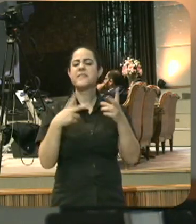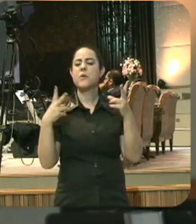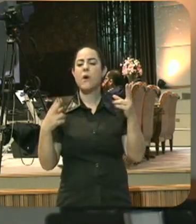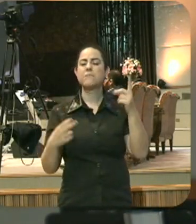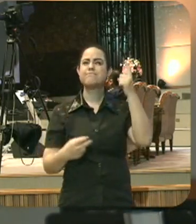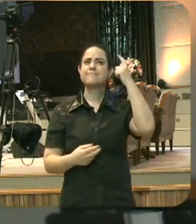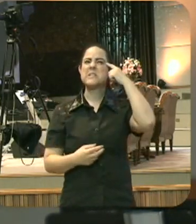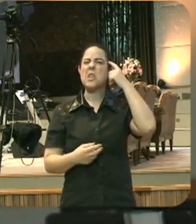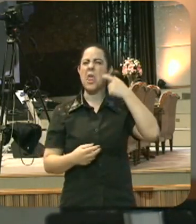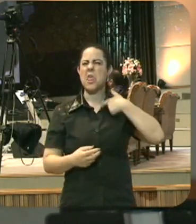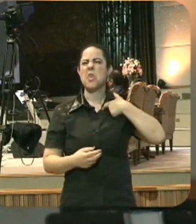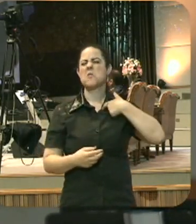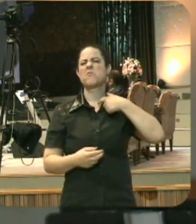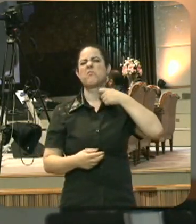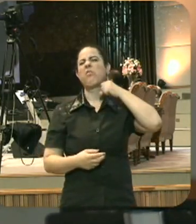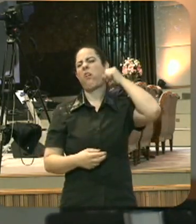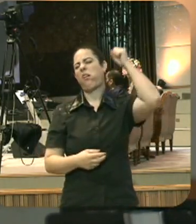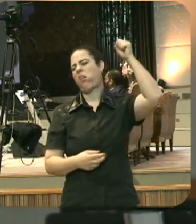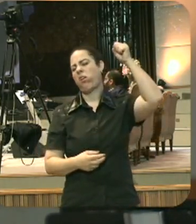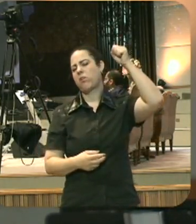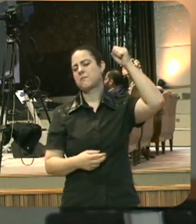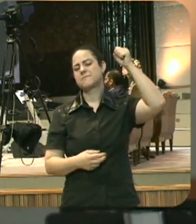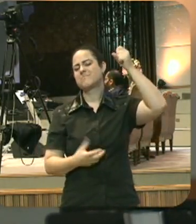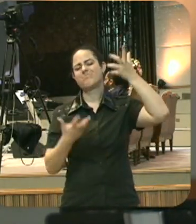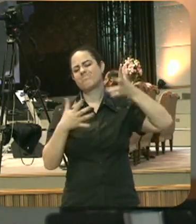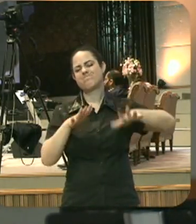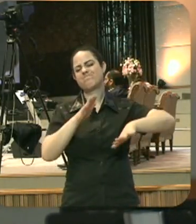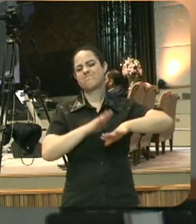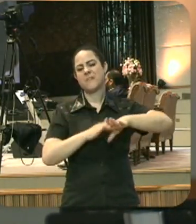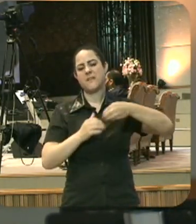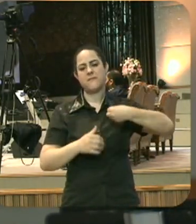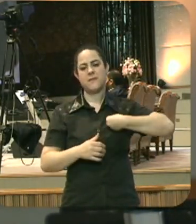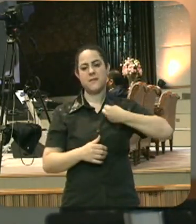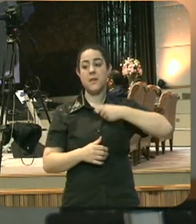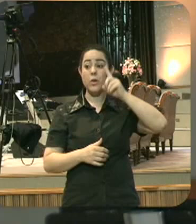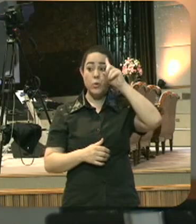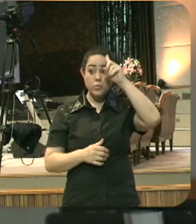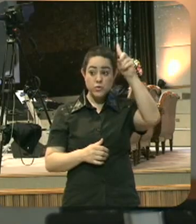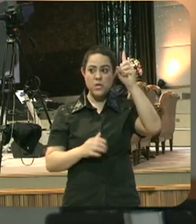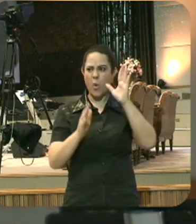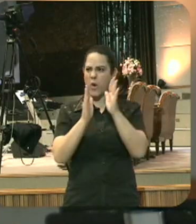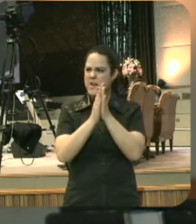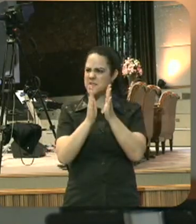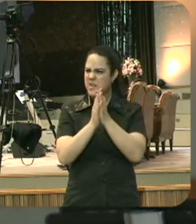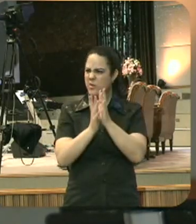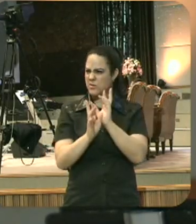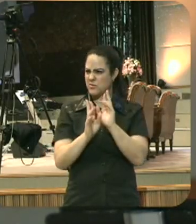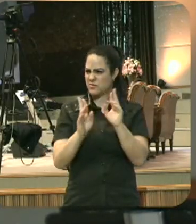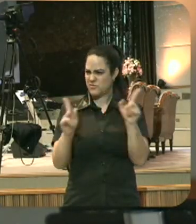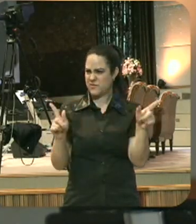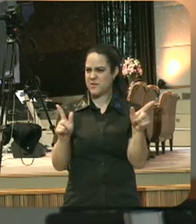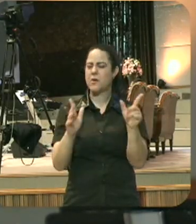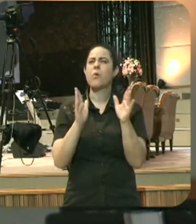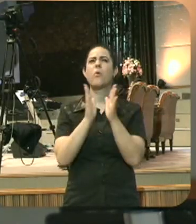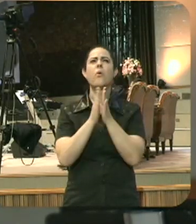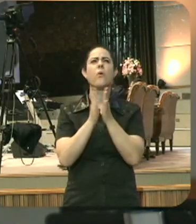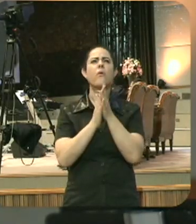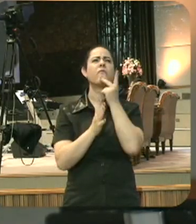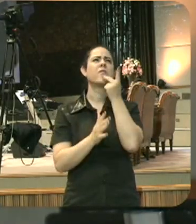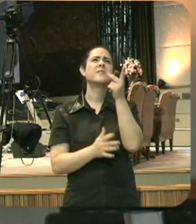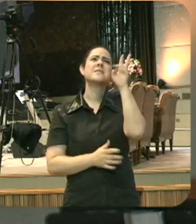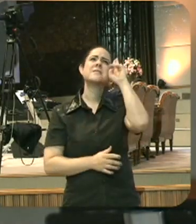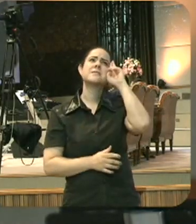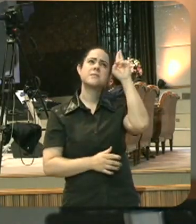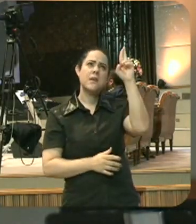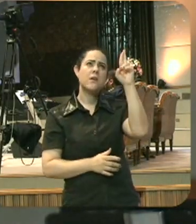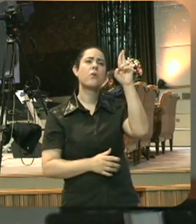se matar. E naquele dia ela fez uma oração muito estranha. Ela orou a Deus e disse assim: